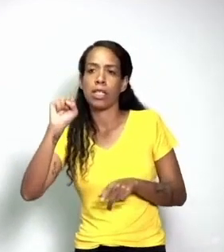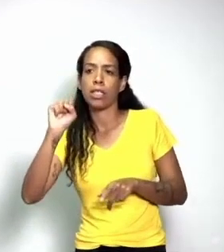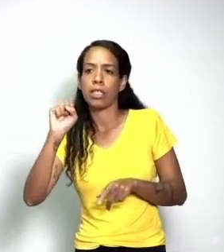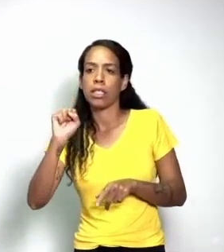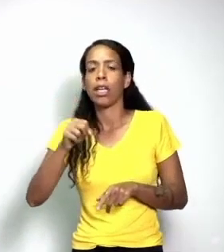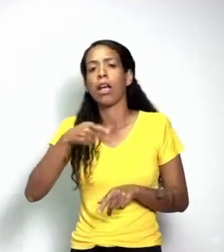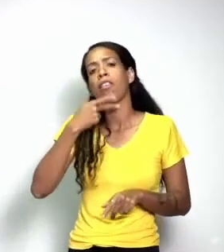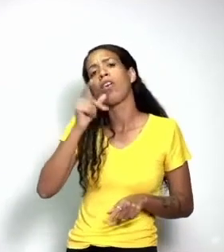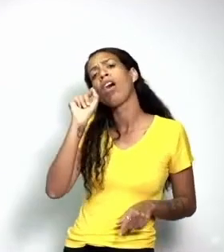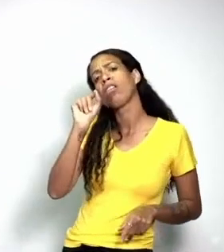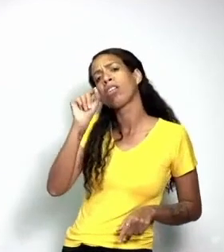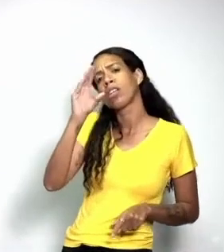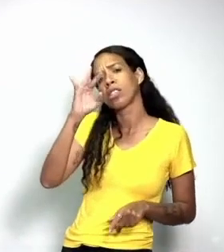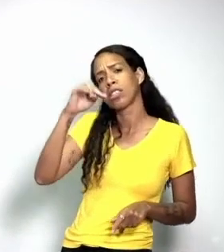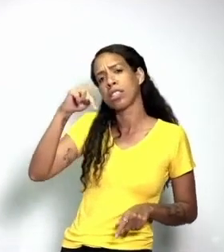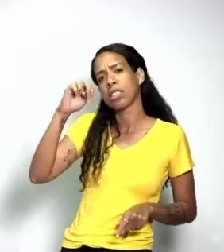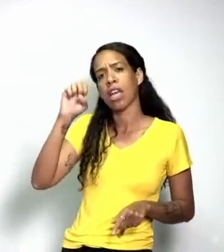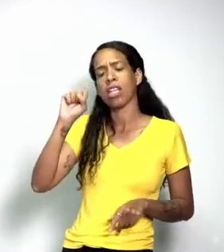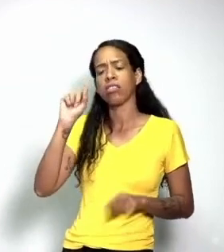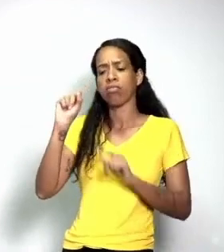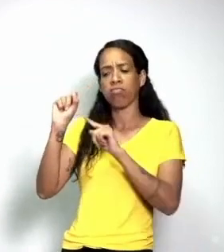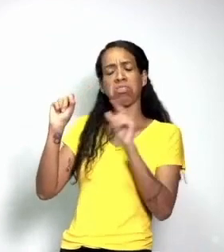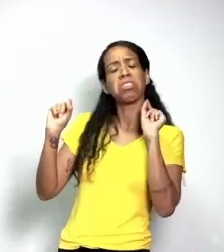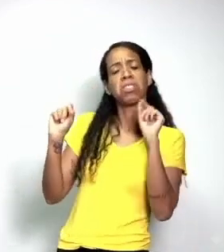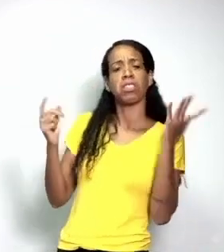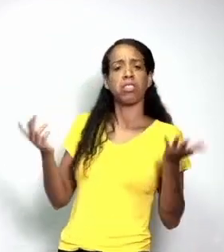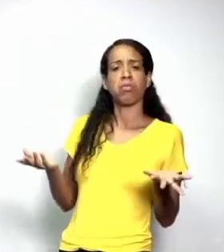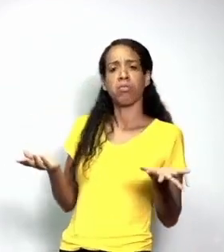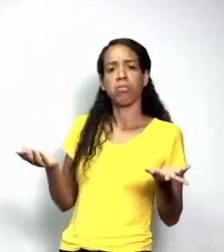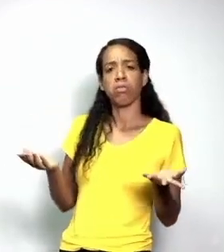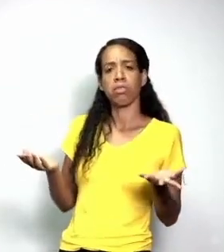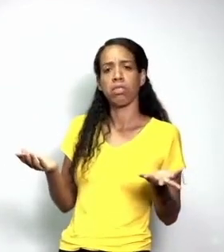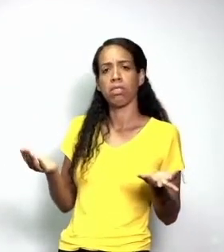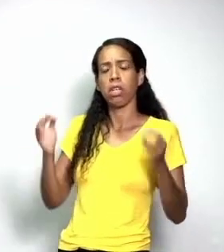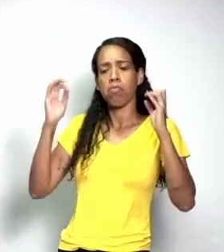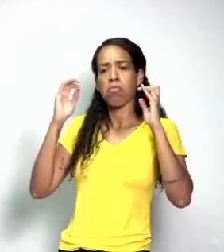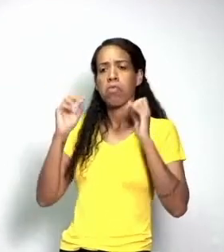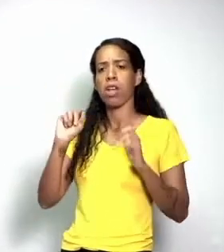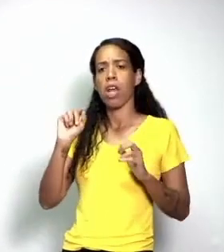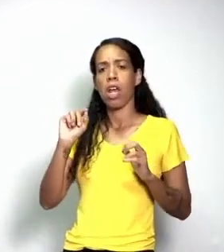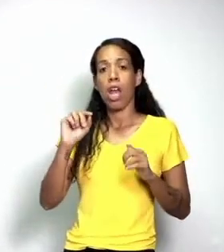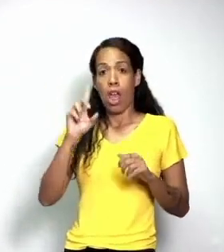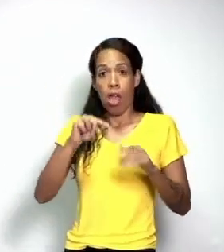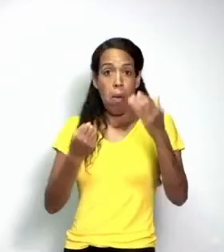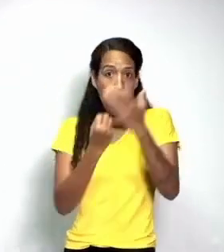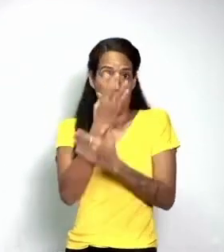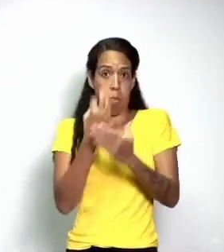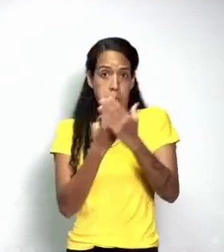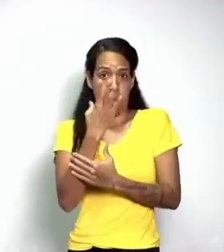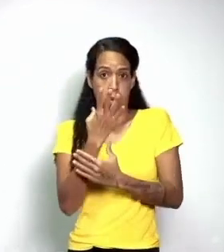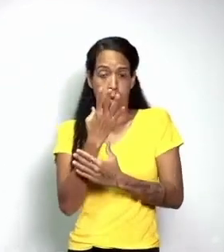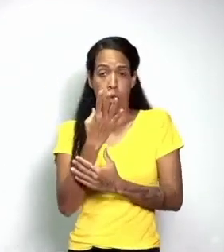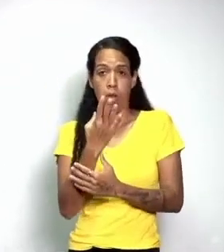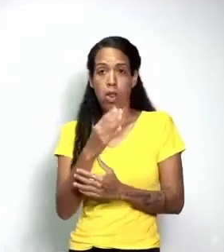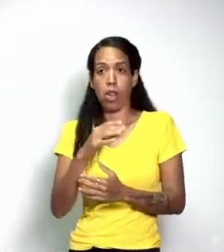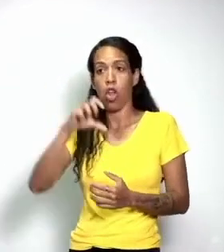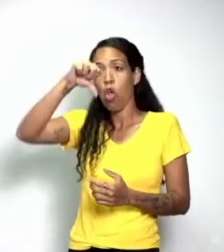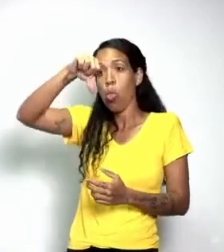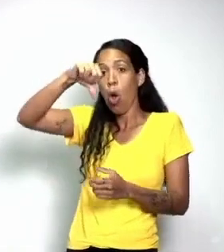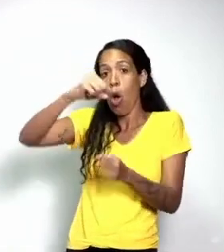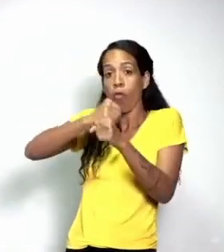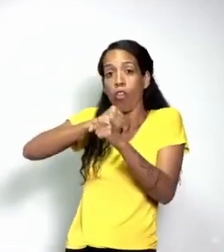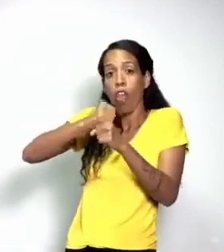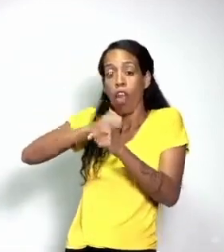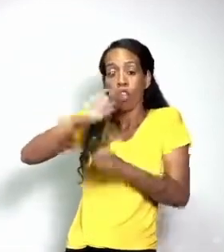quem quem é a é a Cinesi Cinesi Audiovisual Audiovisual hoje, hoje, né? né? Ah. Cinesi Cinesi Audiovisual é uma Audiovisual, produtora, produtora, está está no no seu seu nono nono ano ano de de